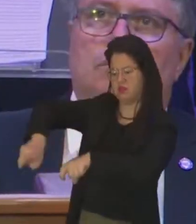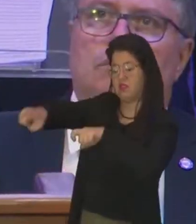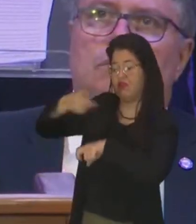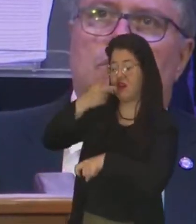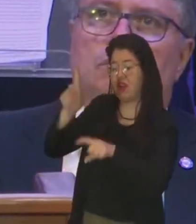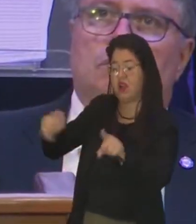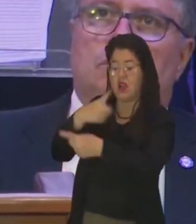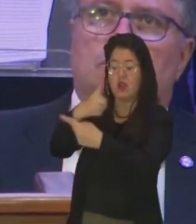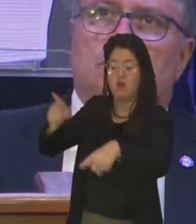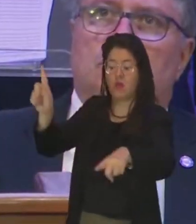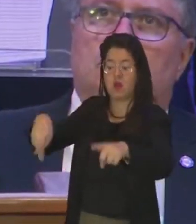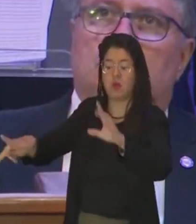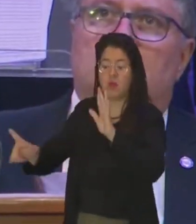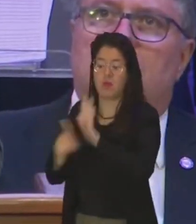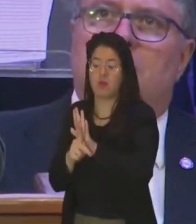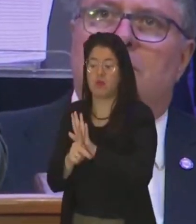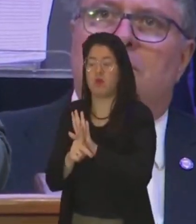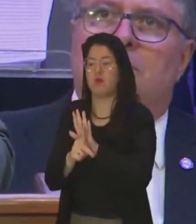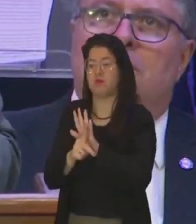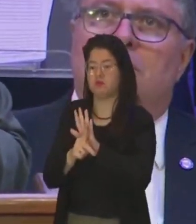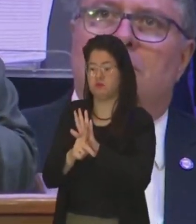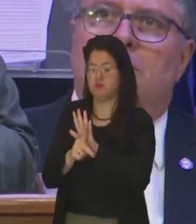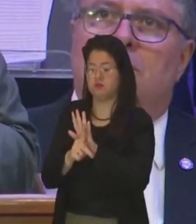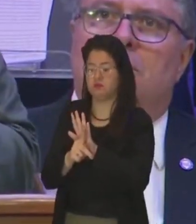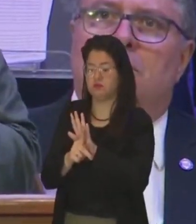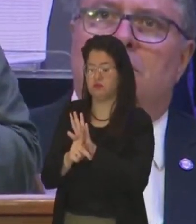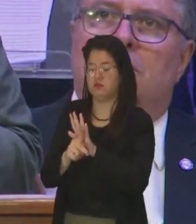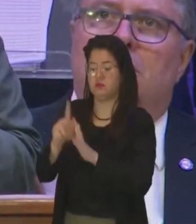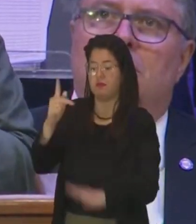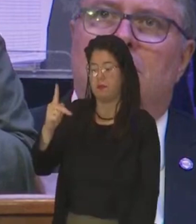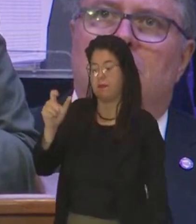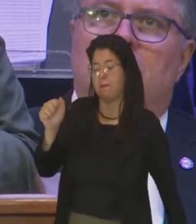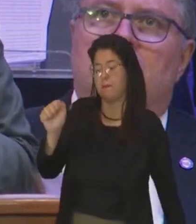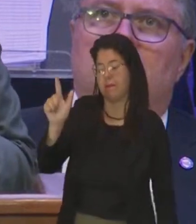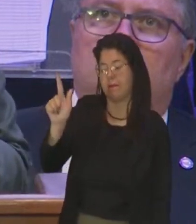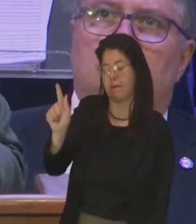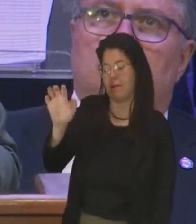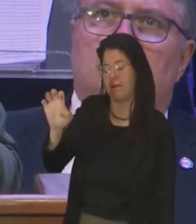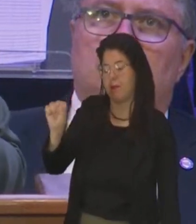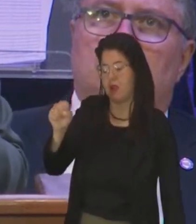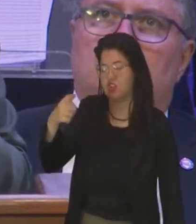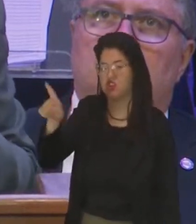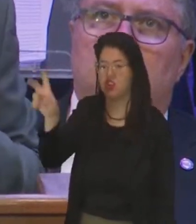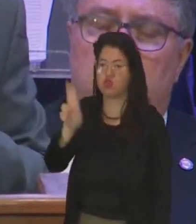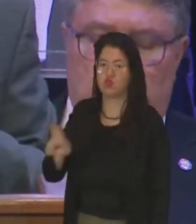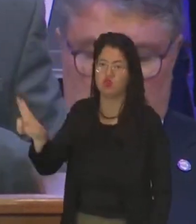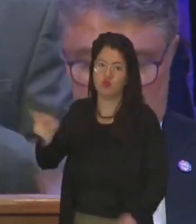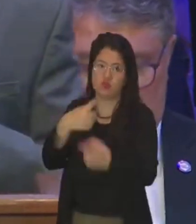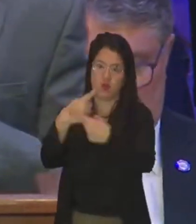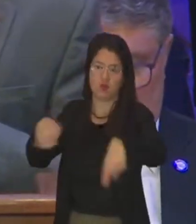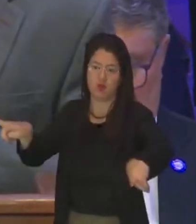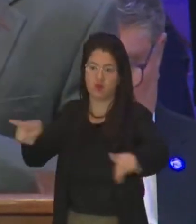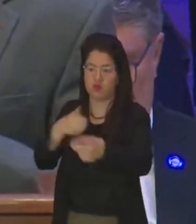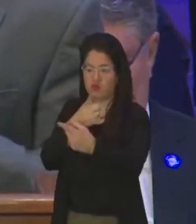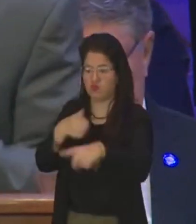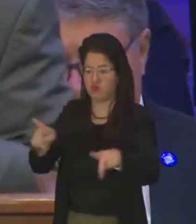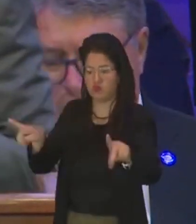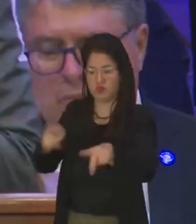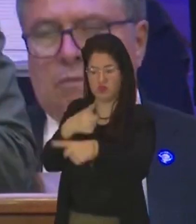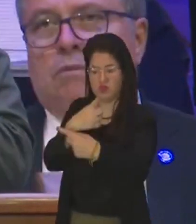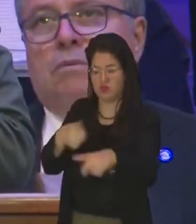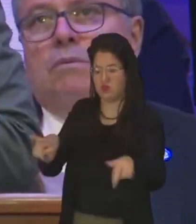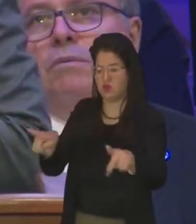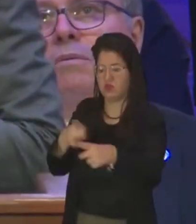música era propriedade exclusiva dos pajés, que usam a música no seu ritual de